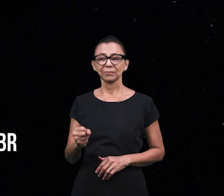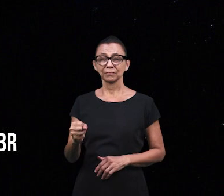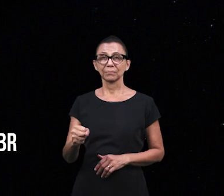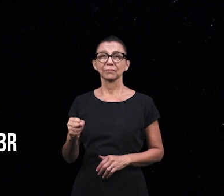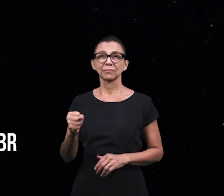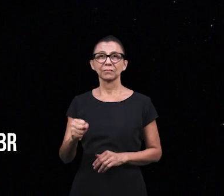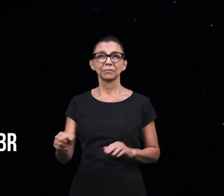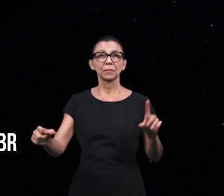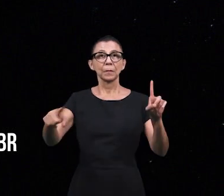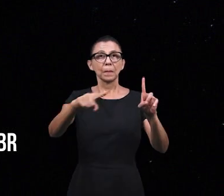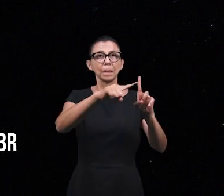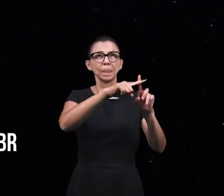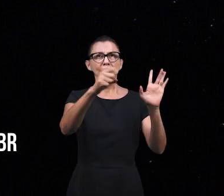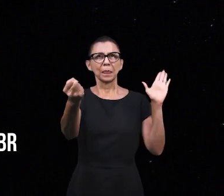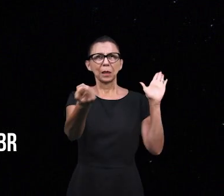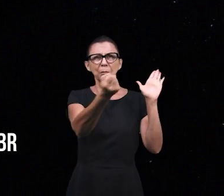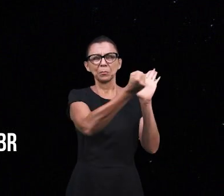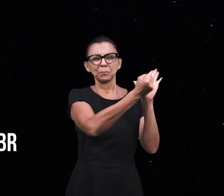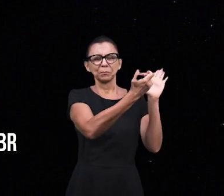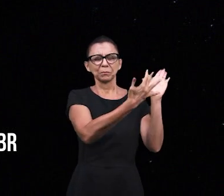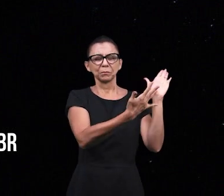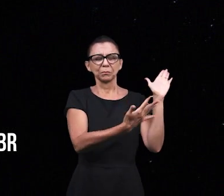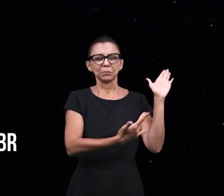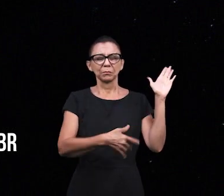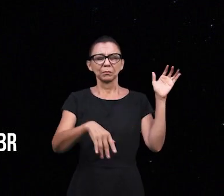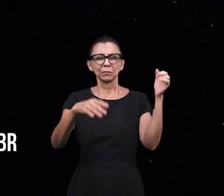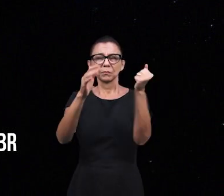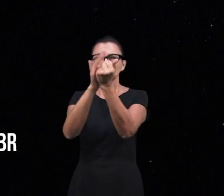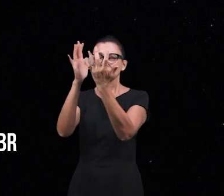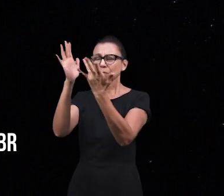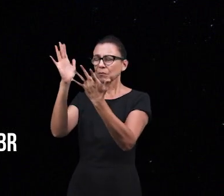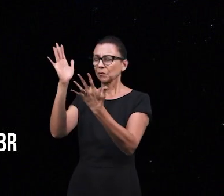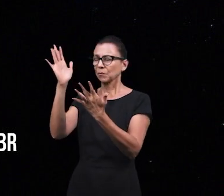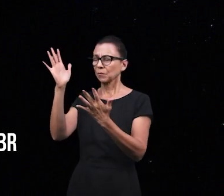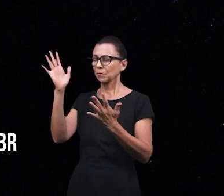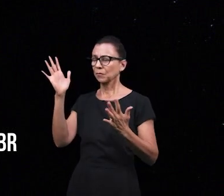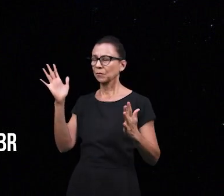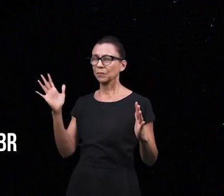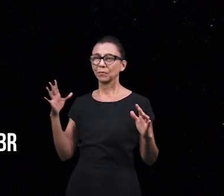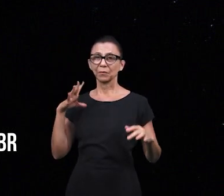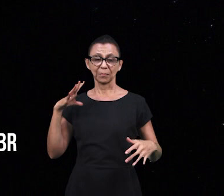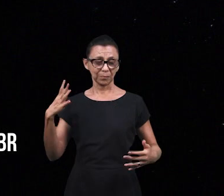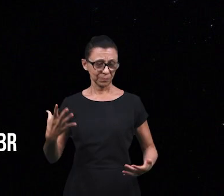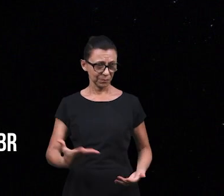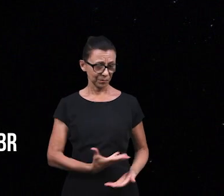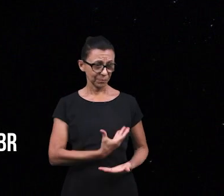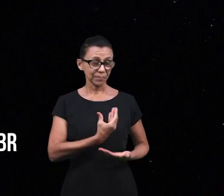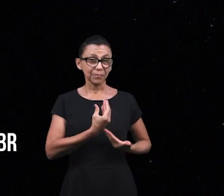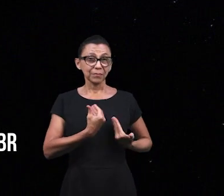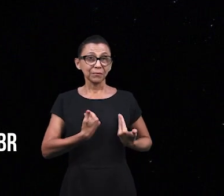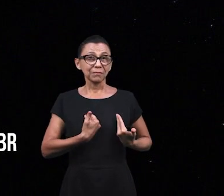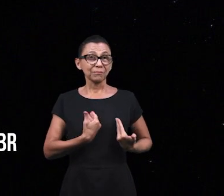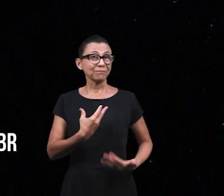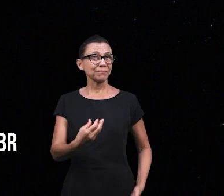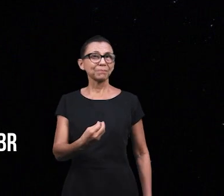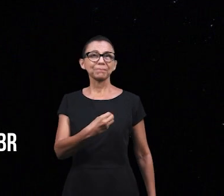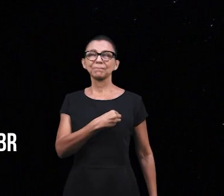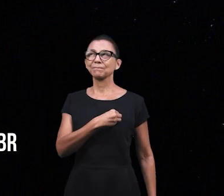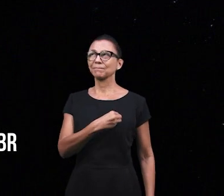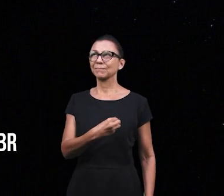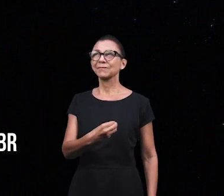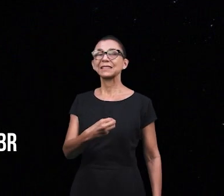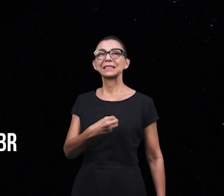cruz ferida, me salvou tão pecador. A